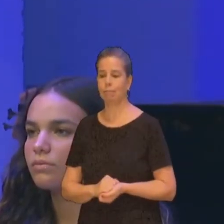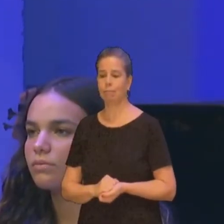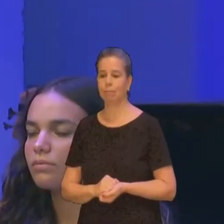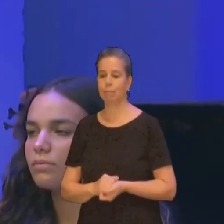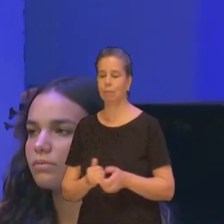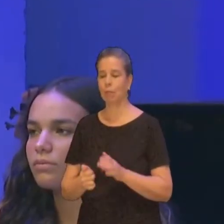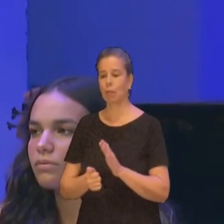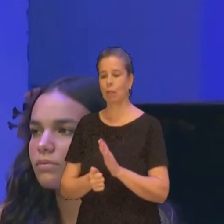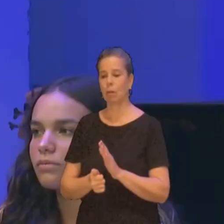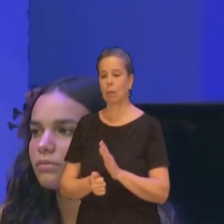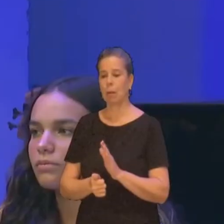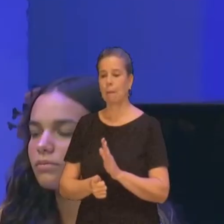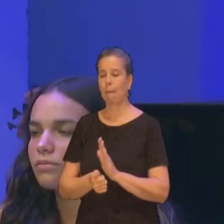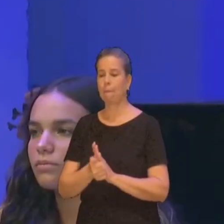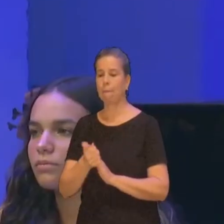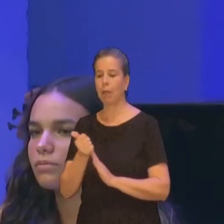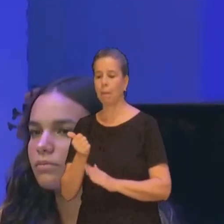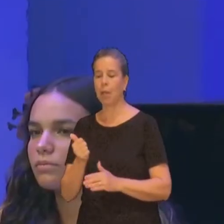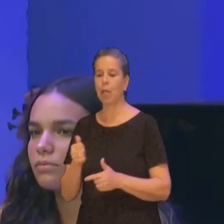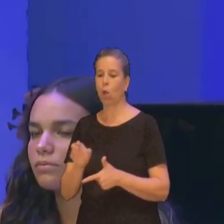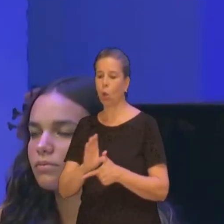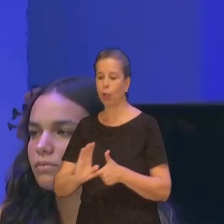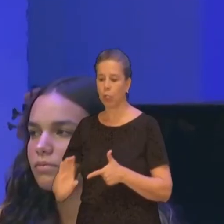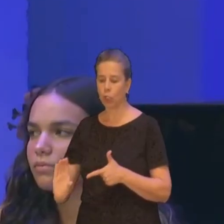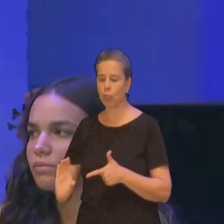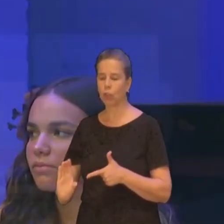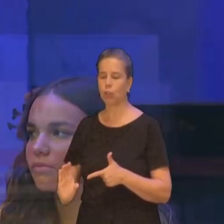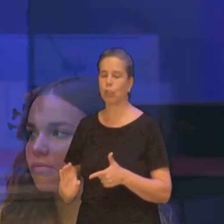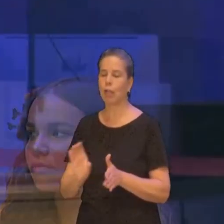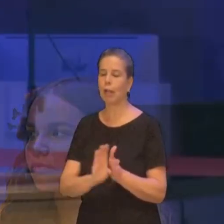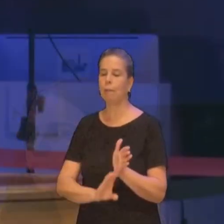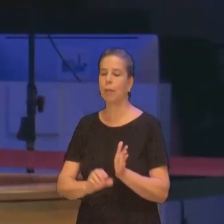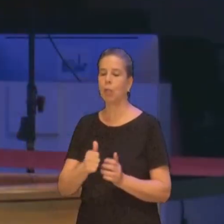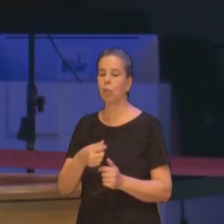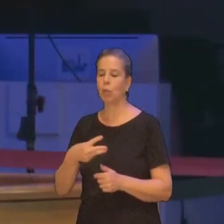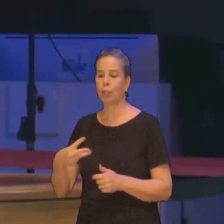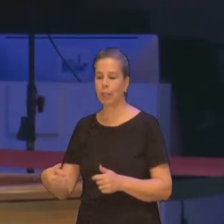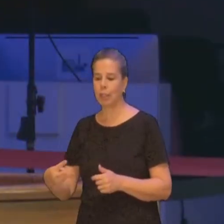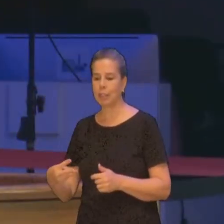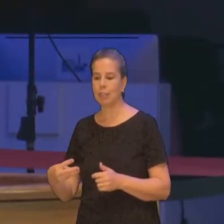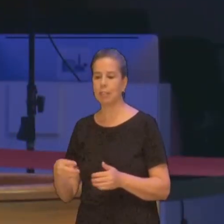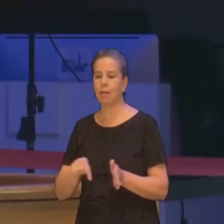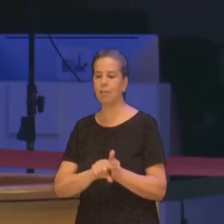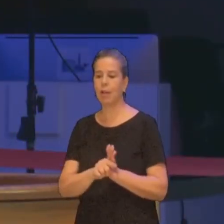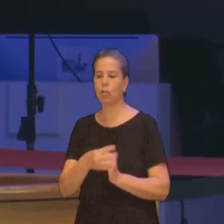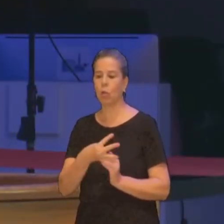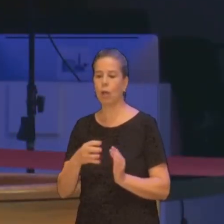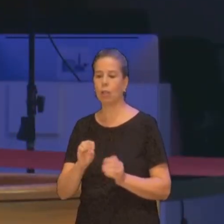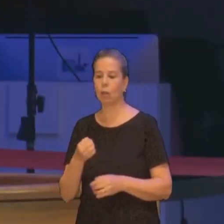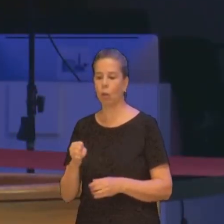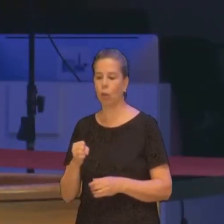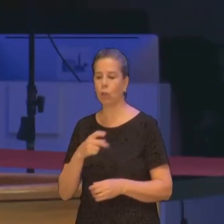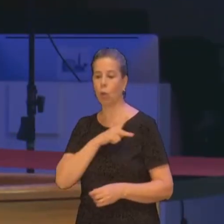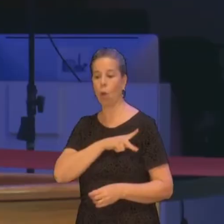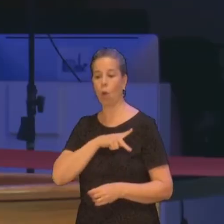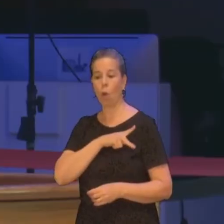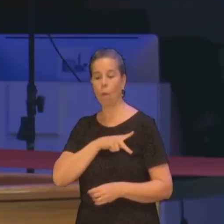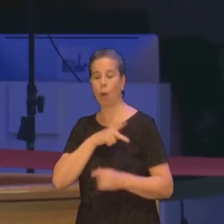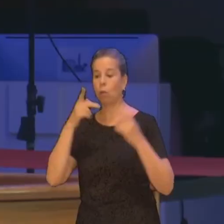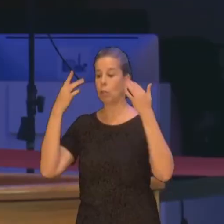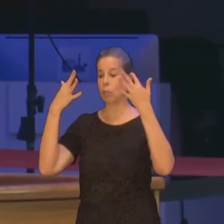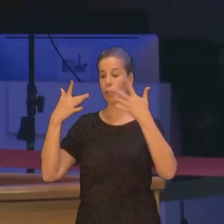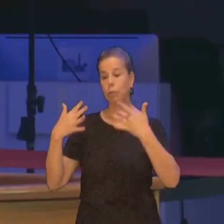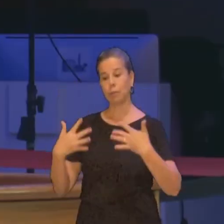Em 1 Coríntios, capítulo 13, do versos 4 a 8, Paulo fala sobre o